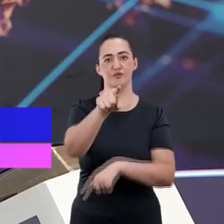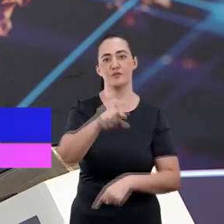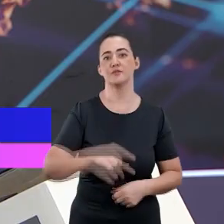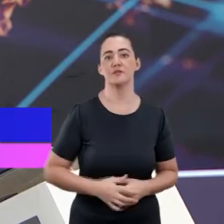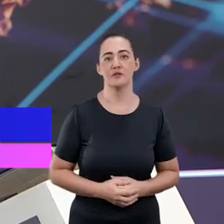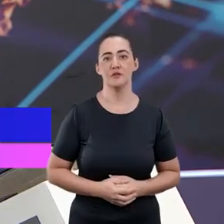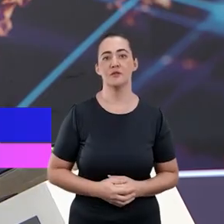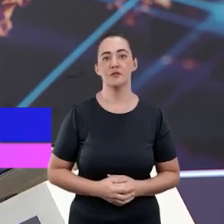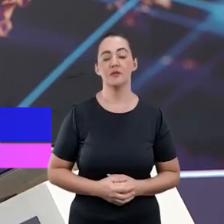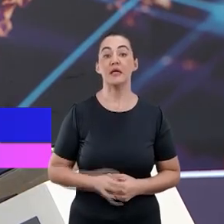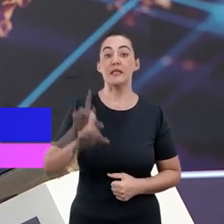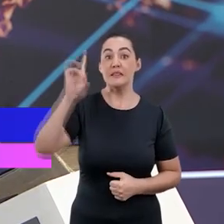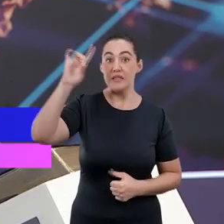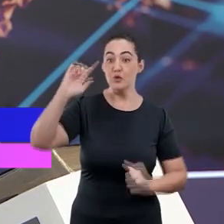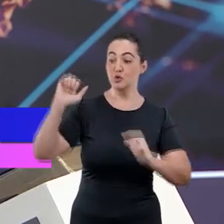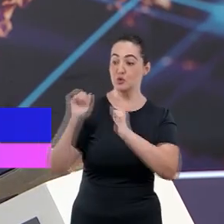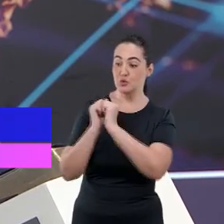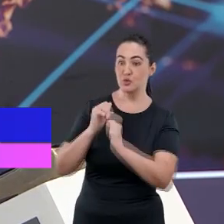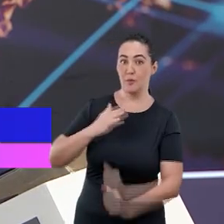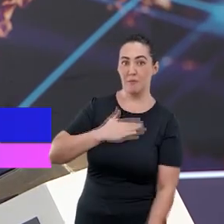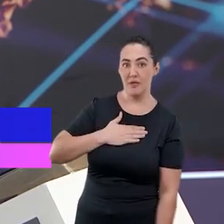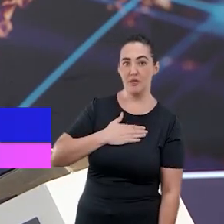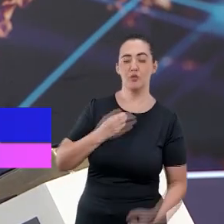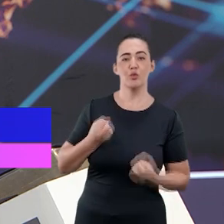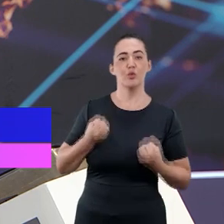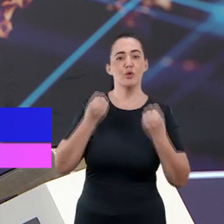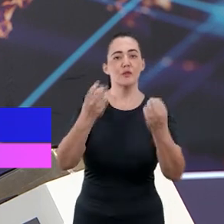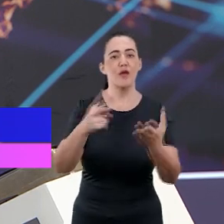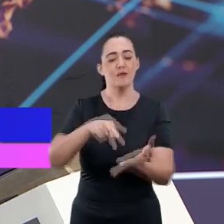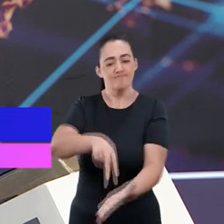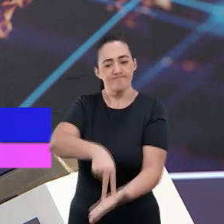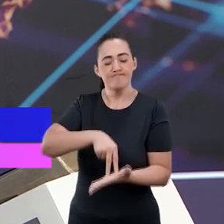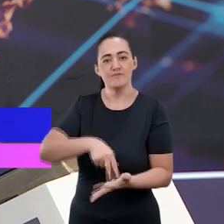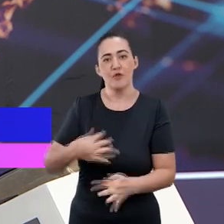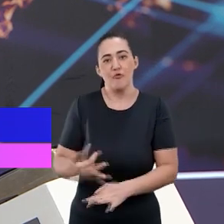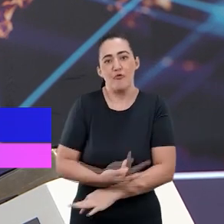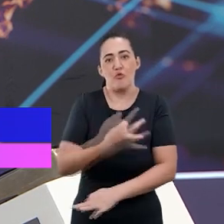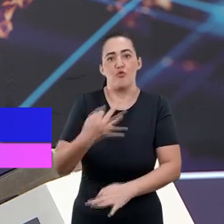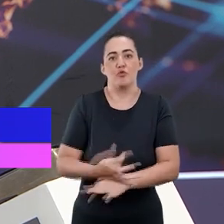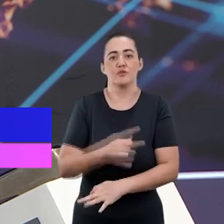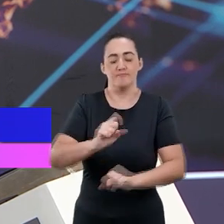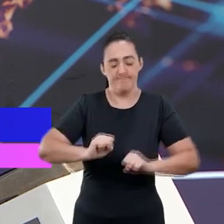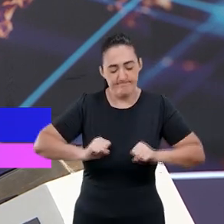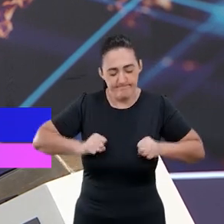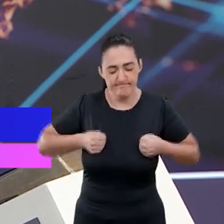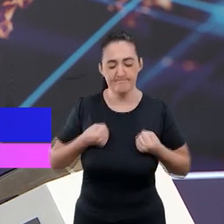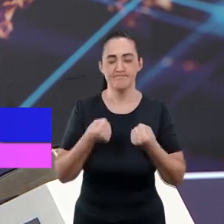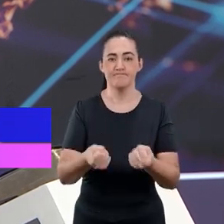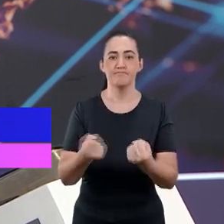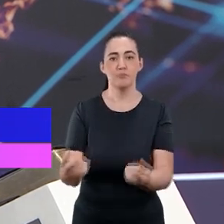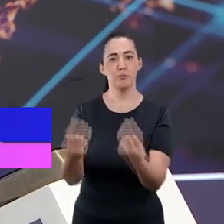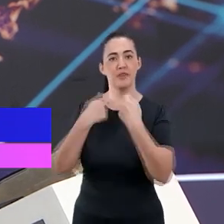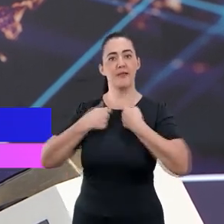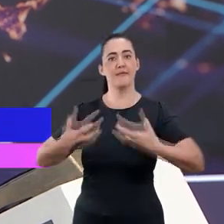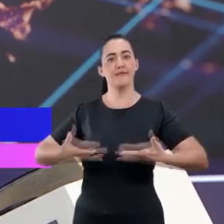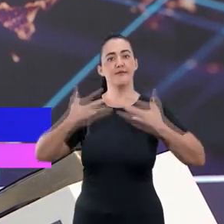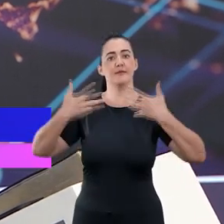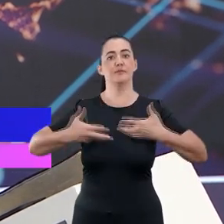fazendo presente do meu lado, Deus me dando forças para enfrentar, Deus me dando ânimo para não